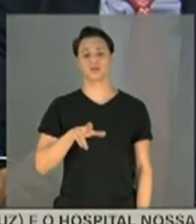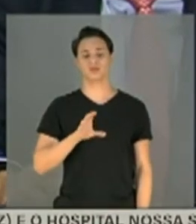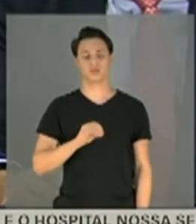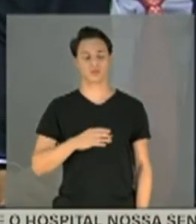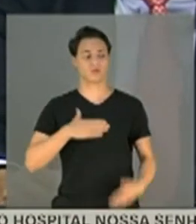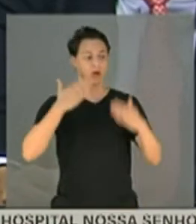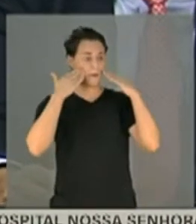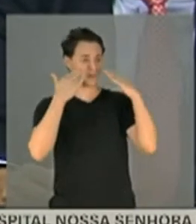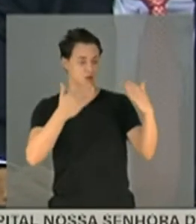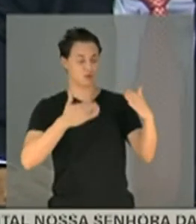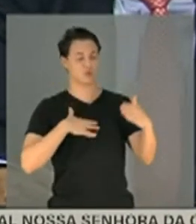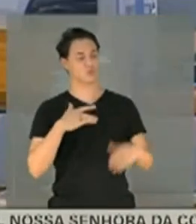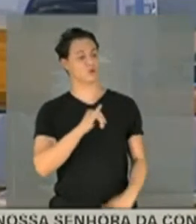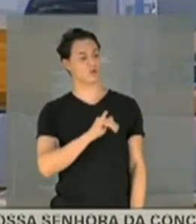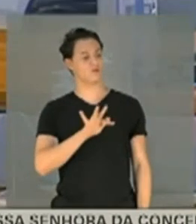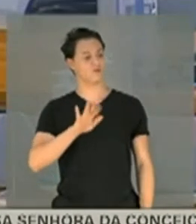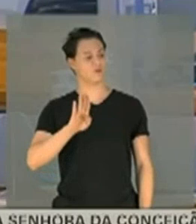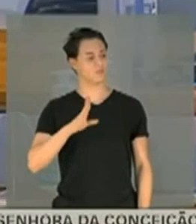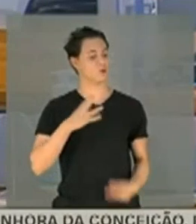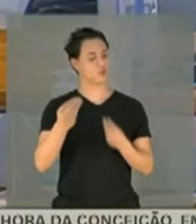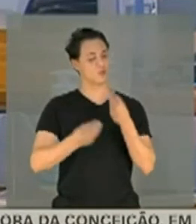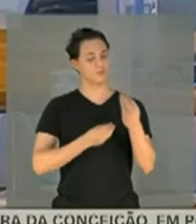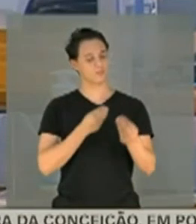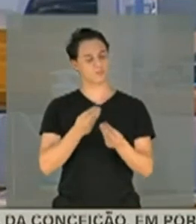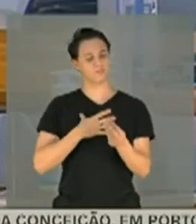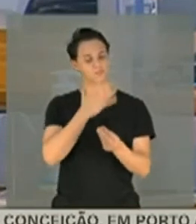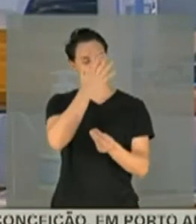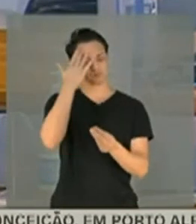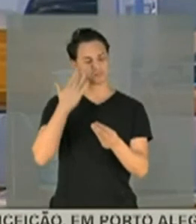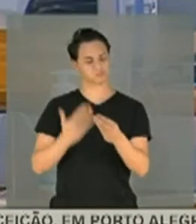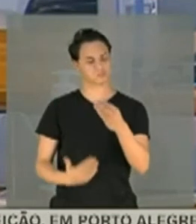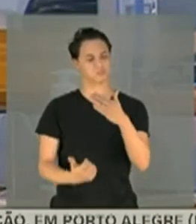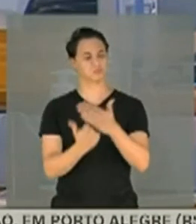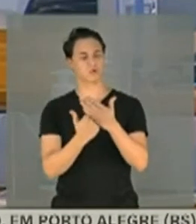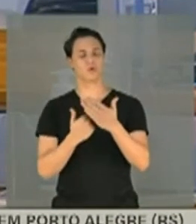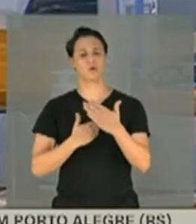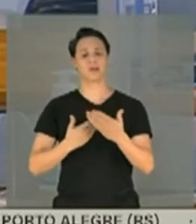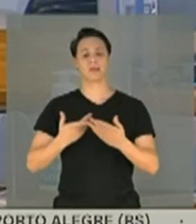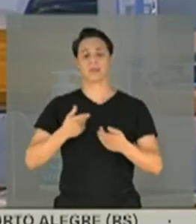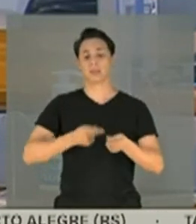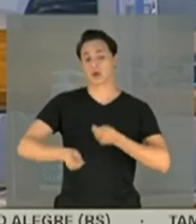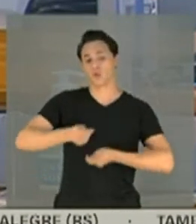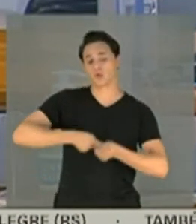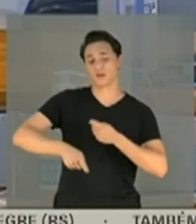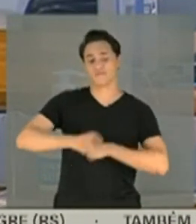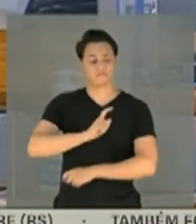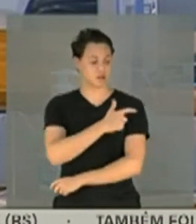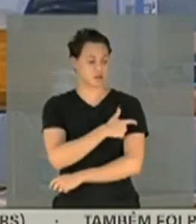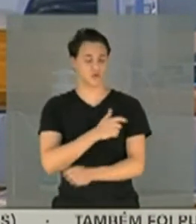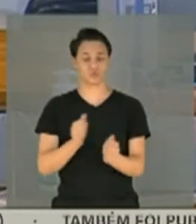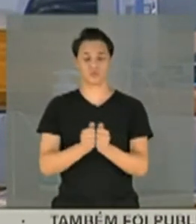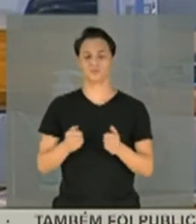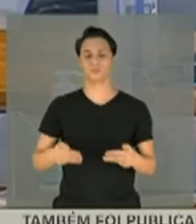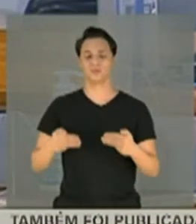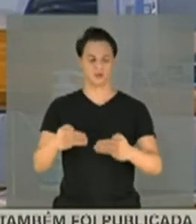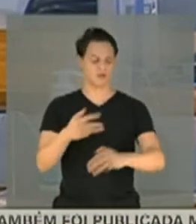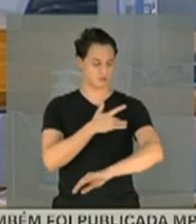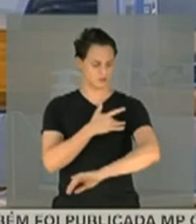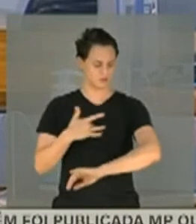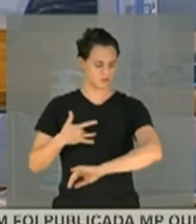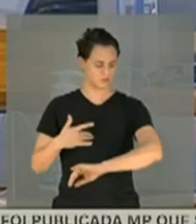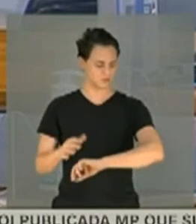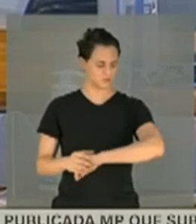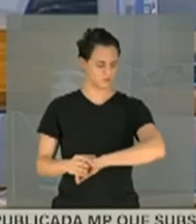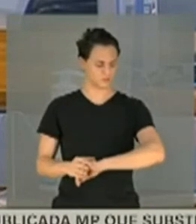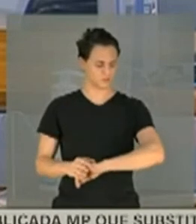Instituto Força Brasil como intermediário para negociar vacinas com o Ministério da Saúde. O